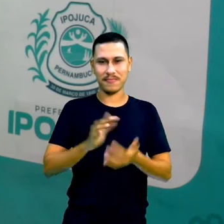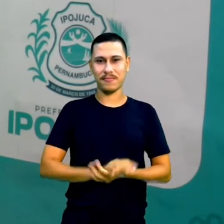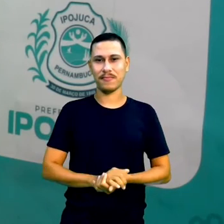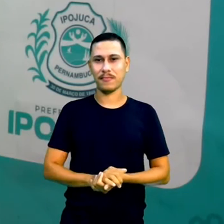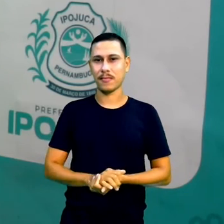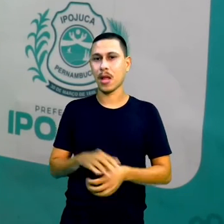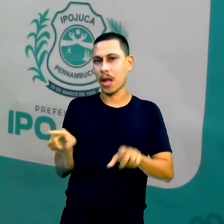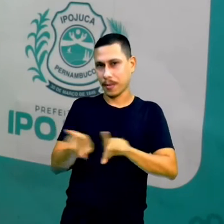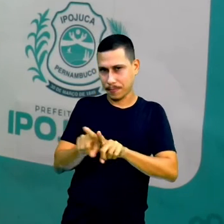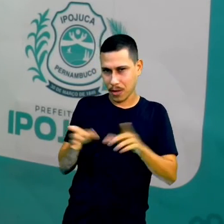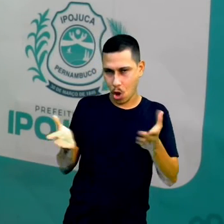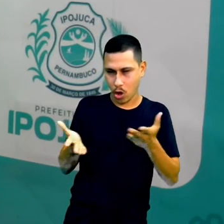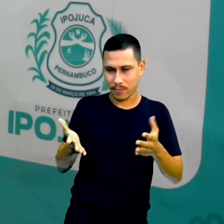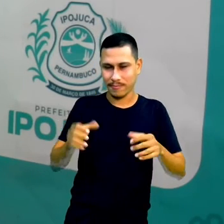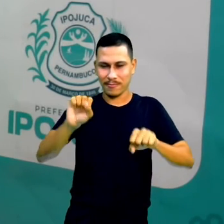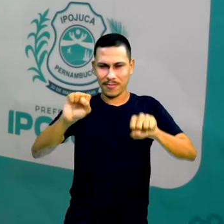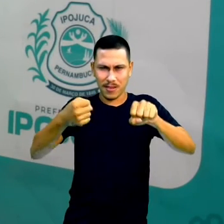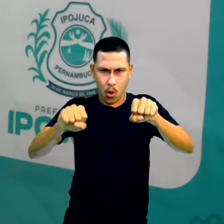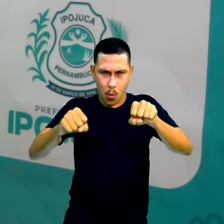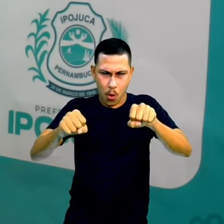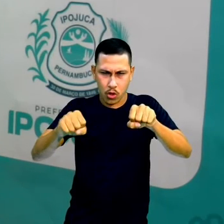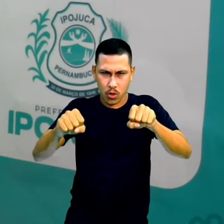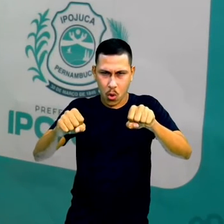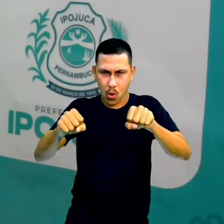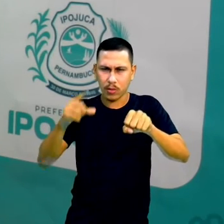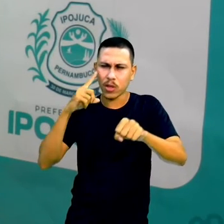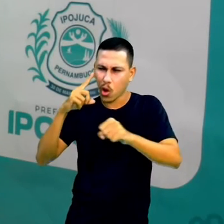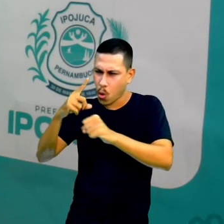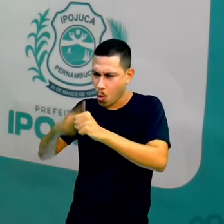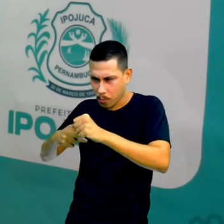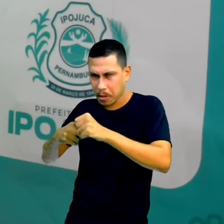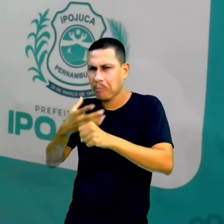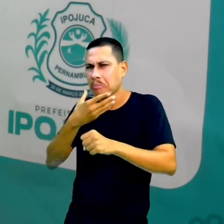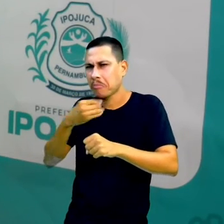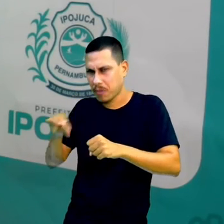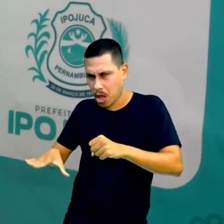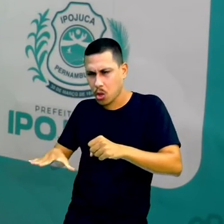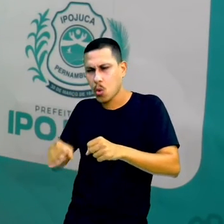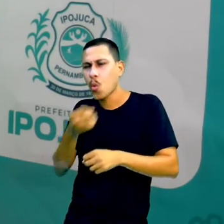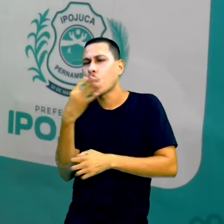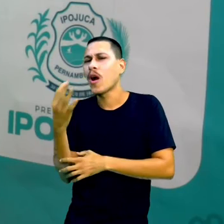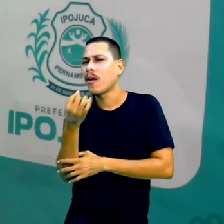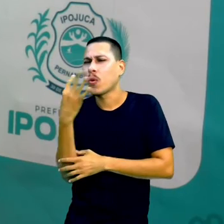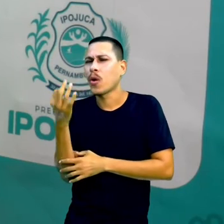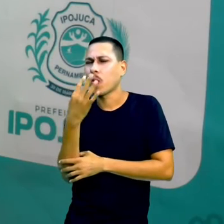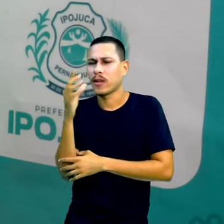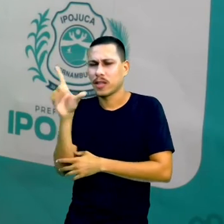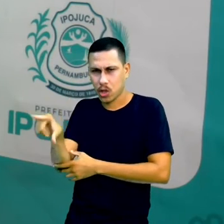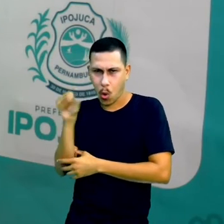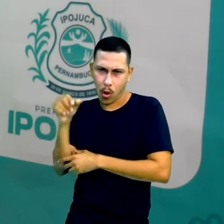a moto. Vamos descobrir quantos meninos escolheram moto?